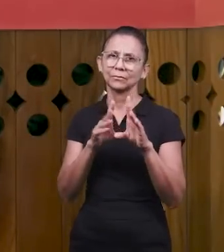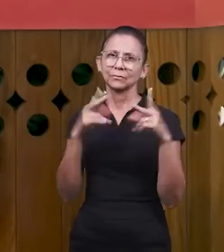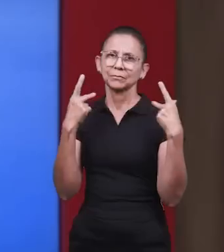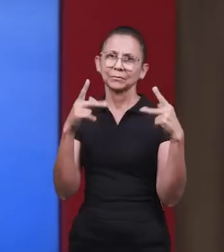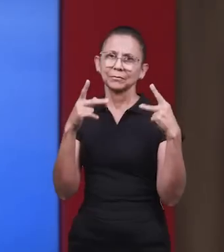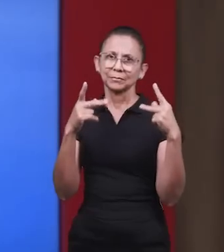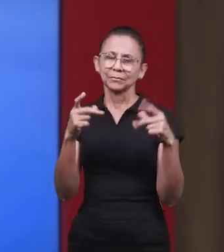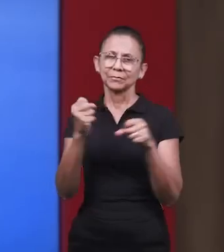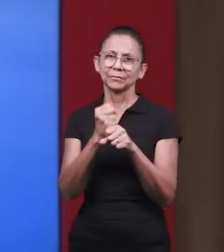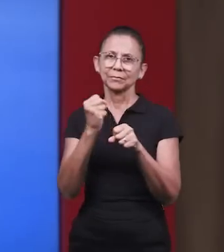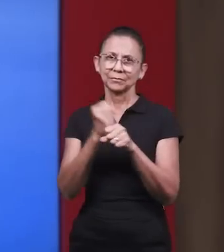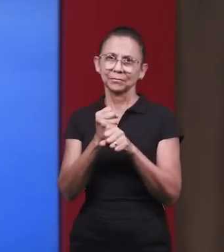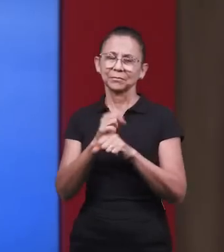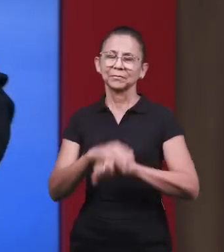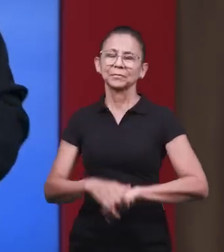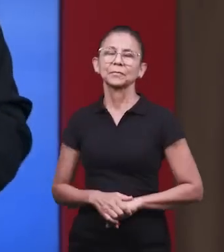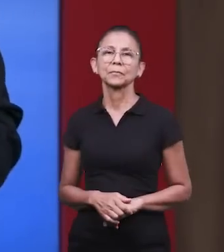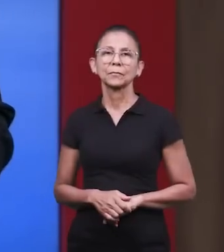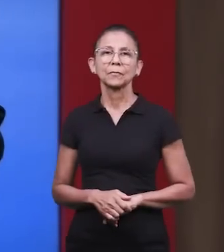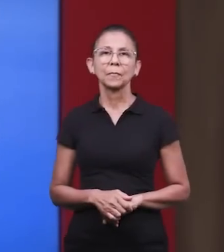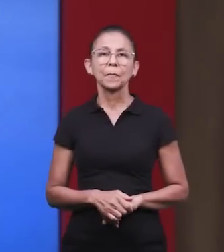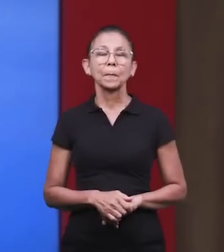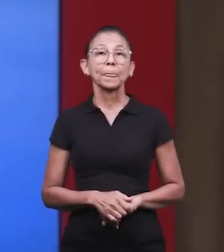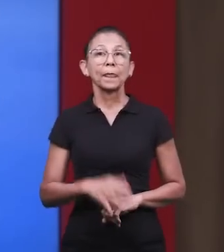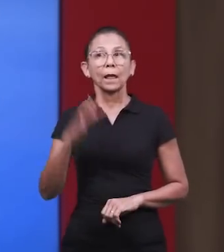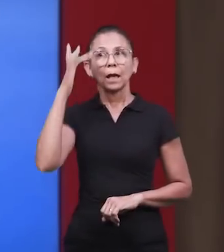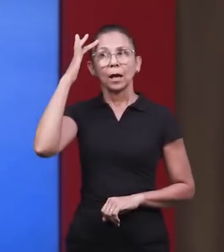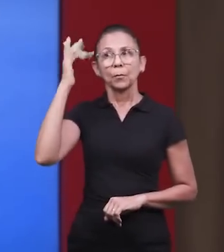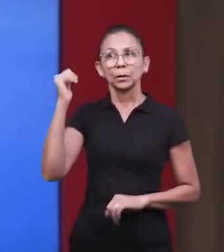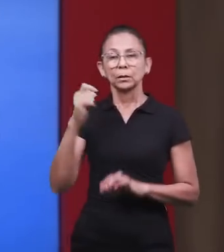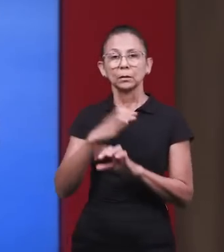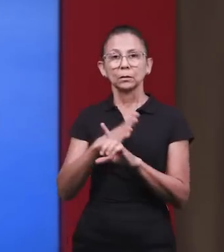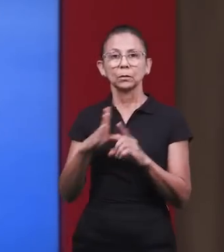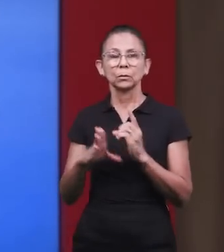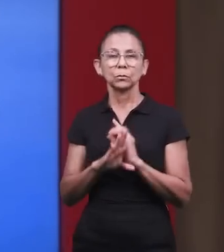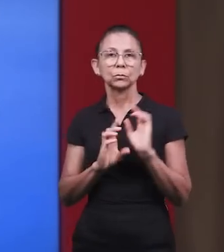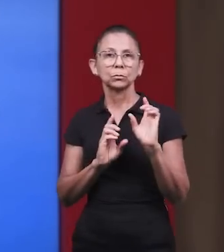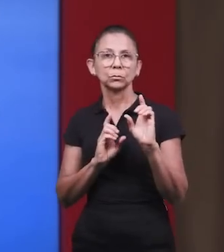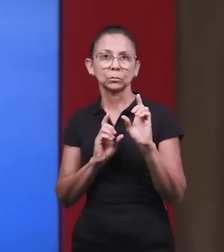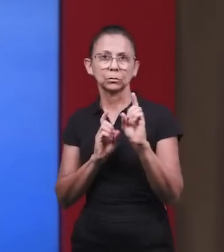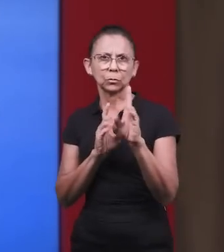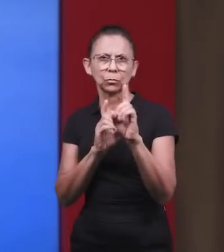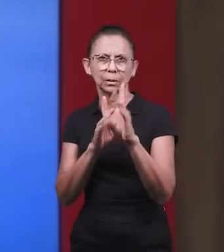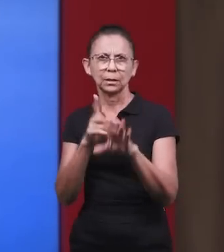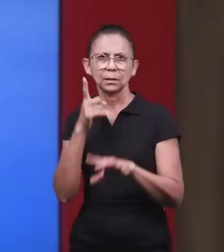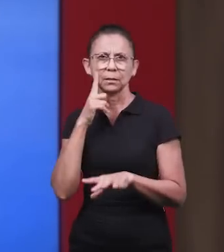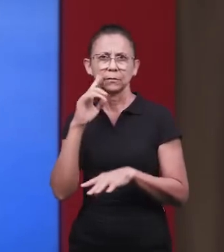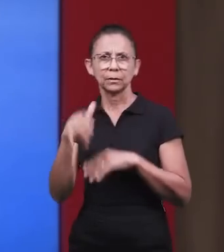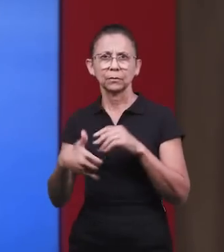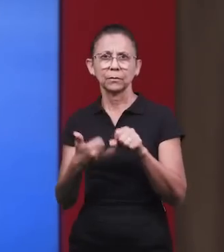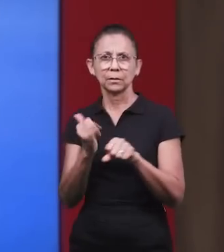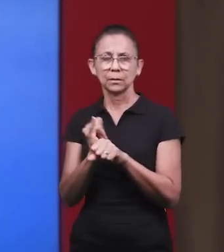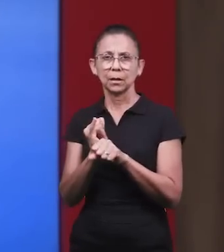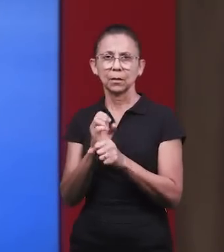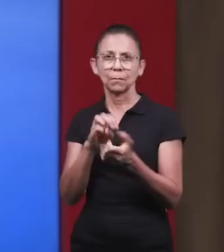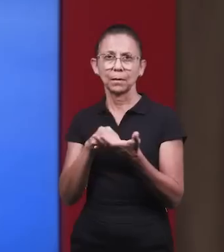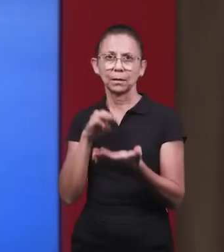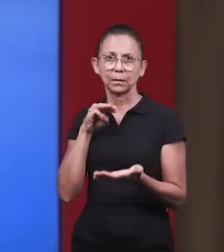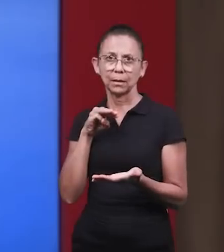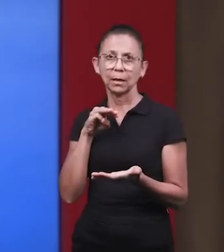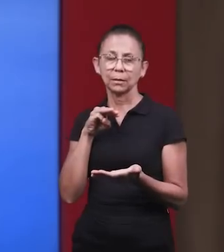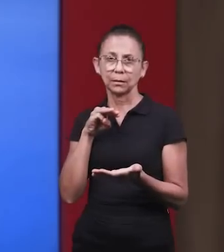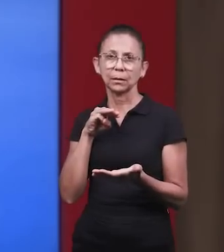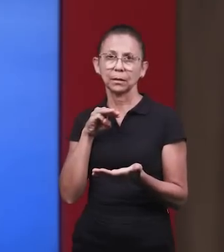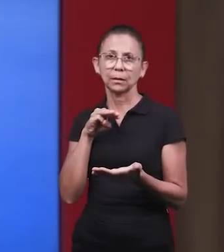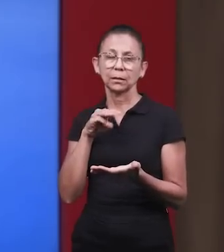obra. E amanhã, no culto de doutrina, você vai poder acompanhar conosco no canal oficial da Igreja Cristã Maranata no